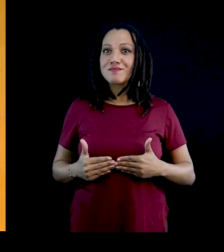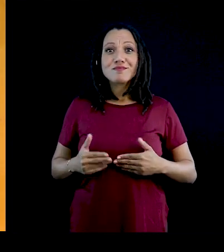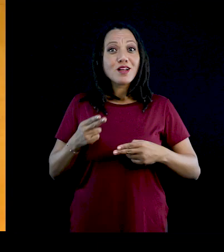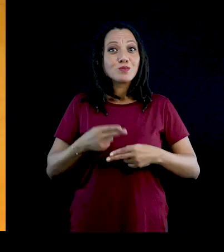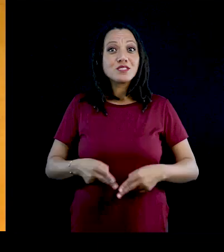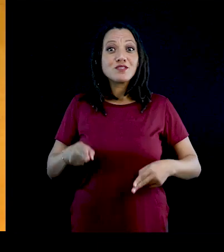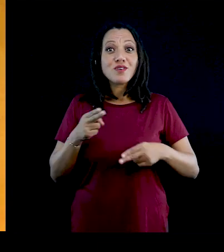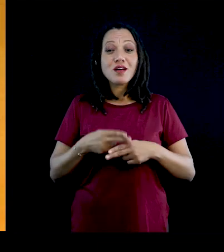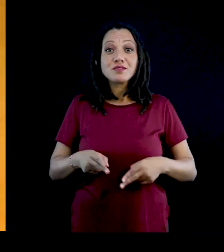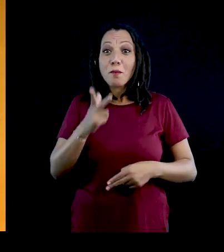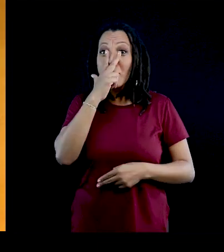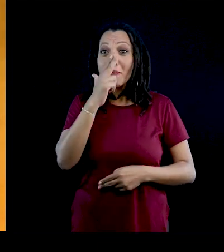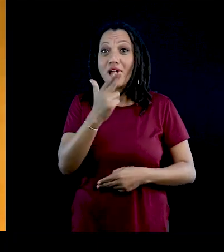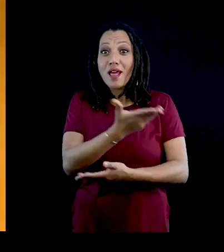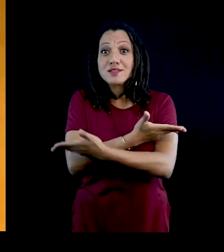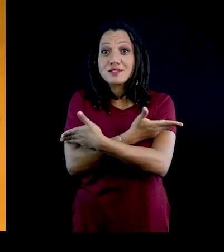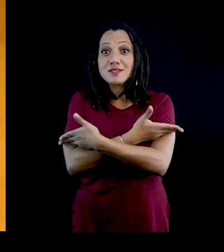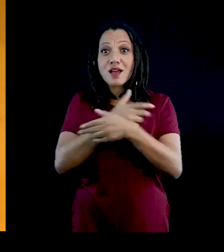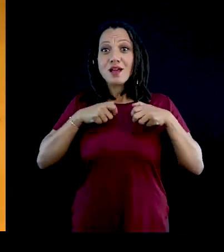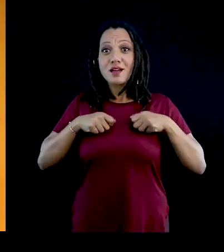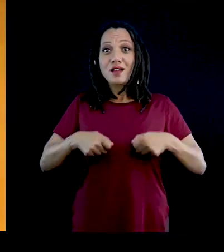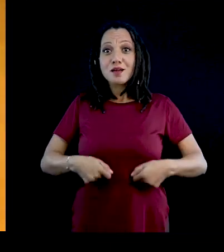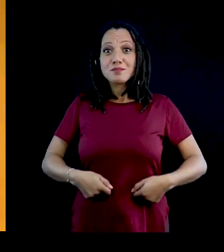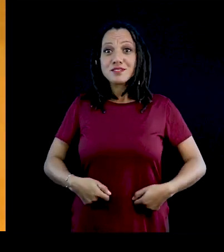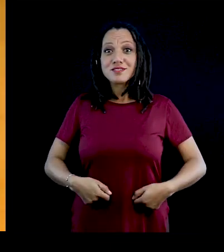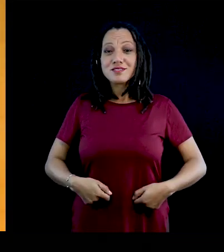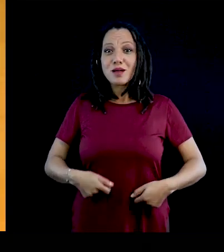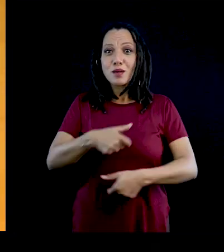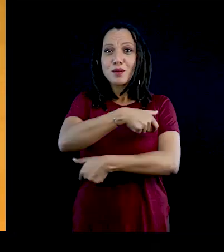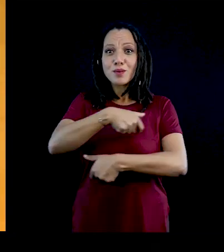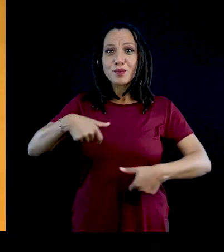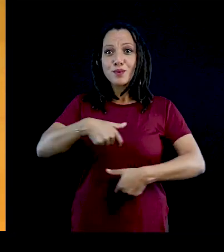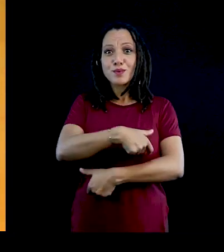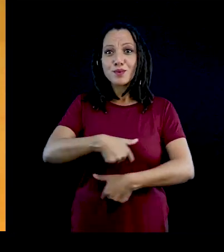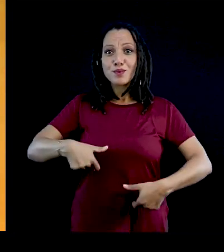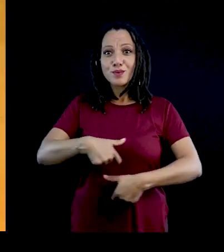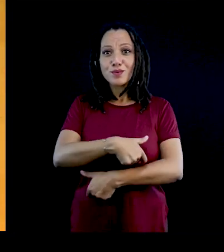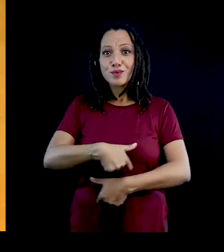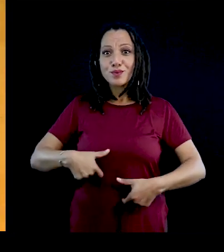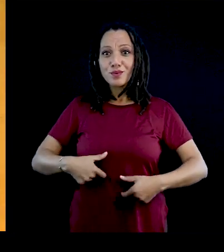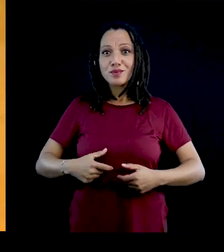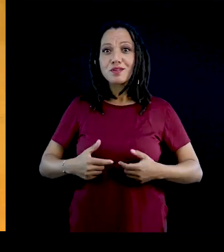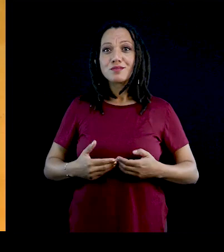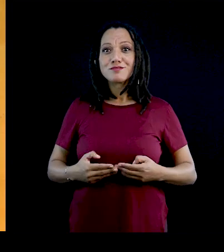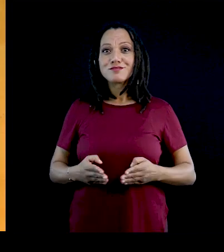Então eu vou dar a mesma continuidade da estampa da roupa pro meu boneco.